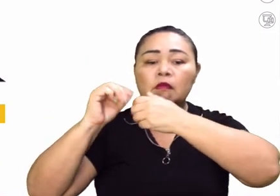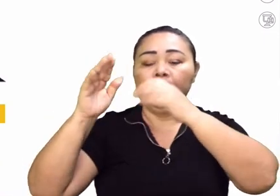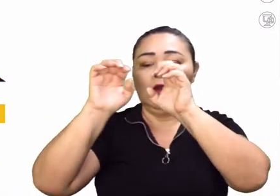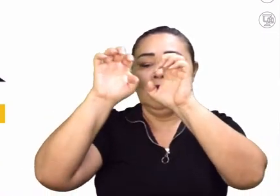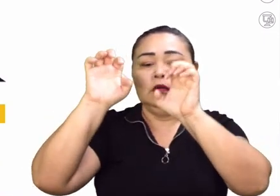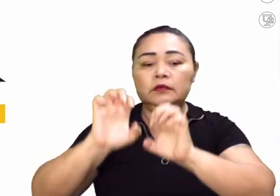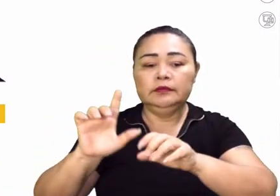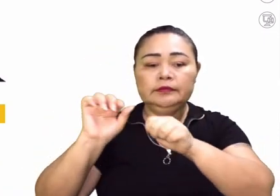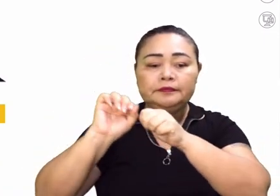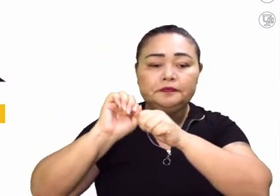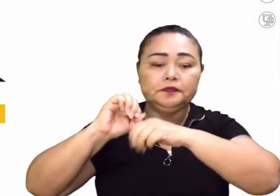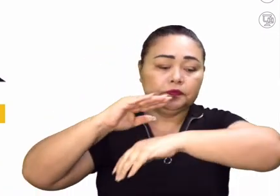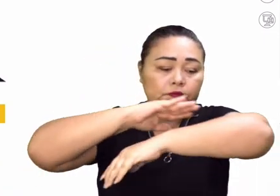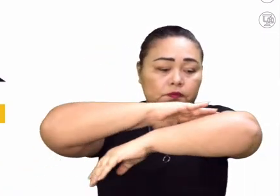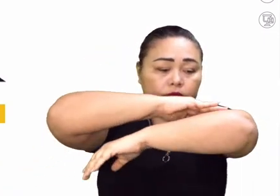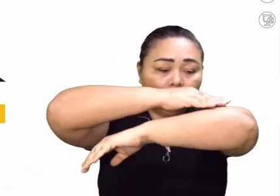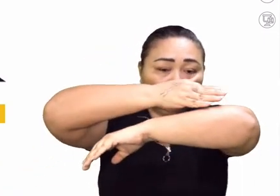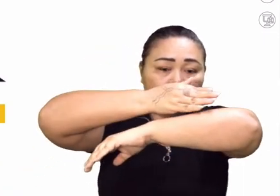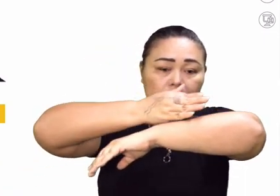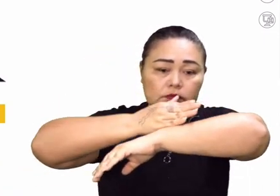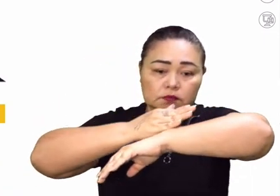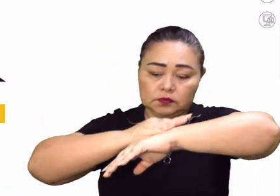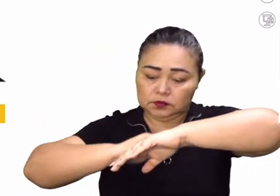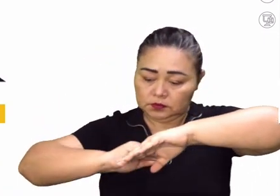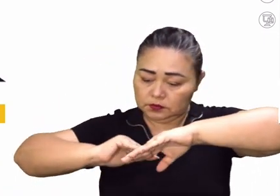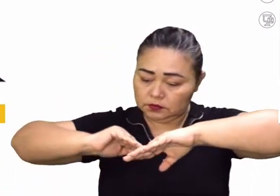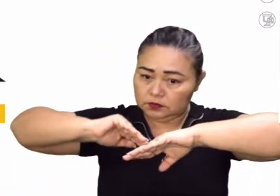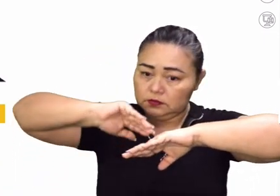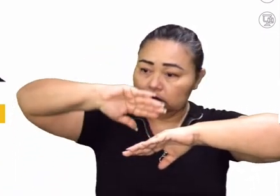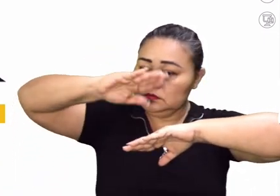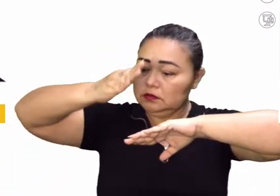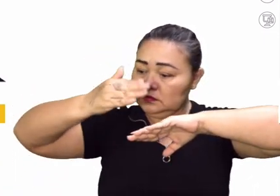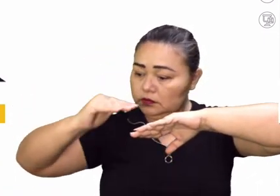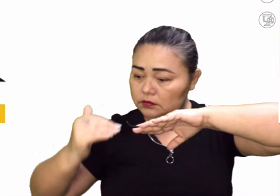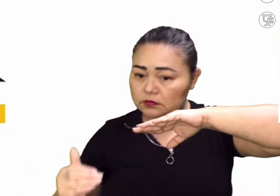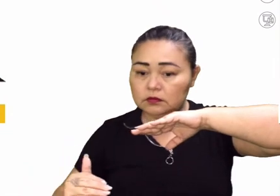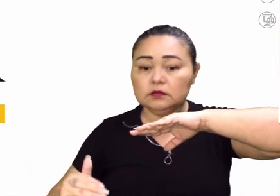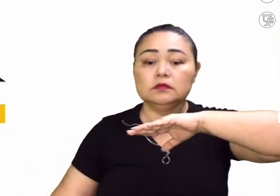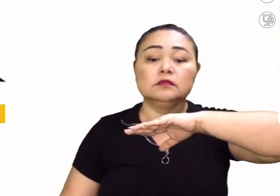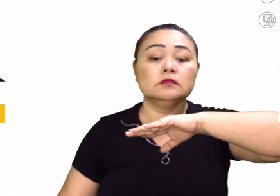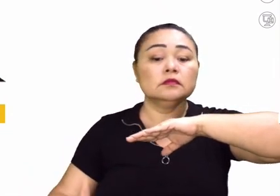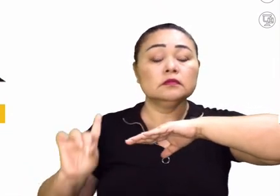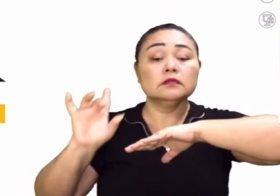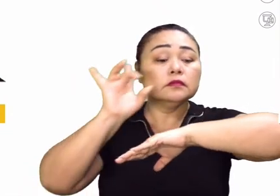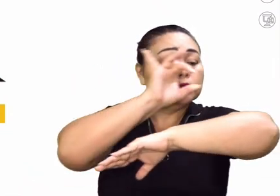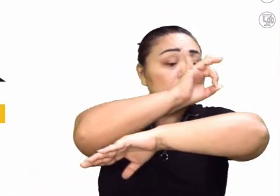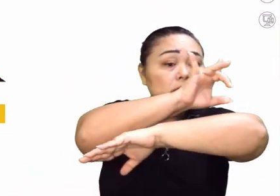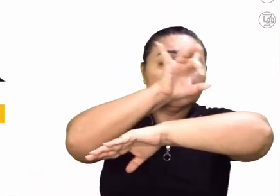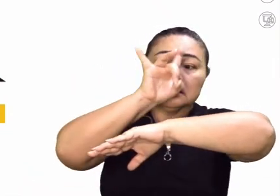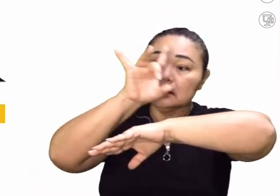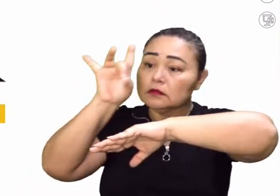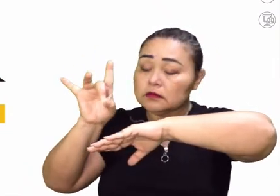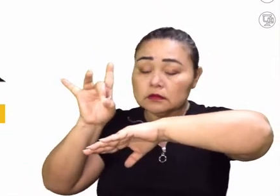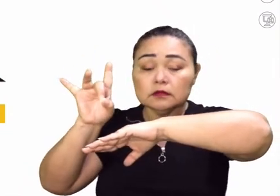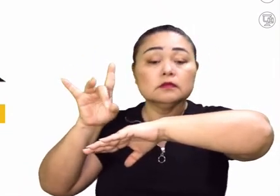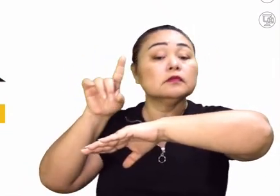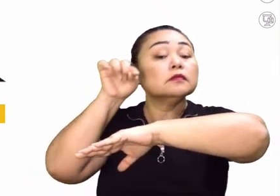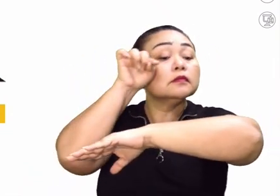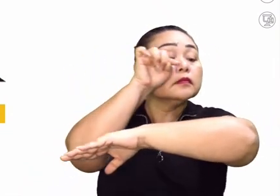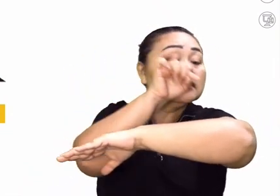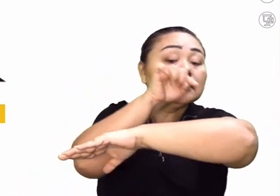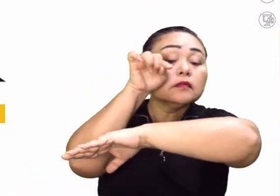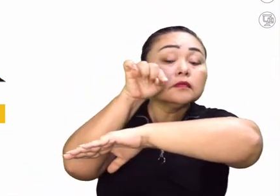né que são os escudos cristalinos as bacias sedimentares e dobramentos modernos então cada unidade geológica